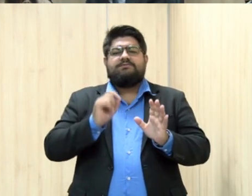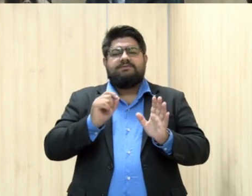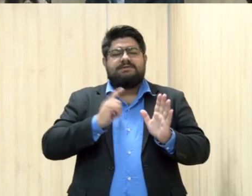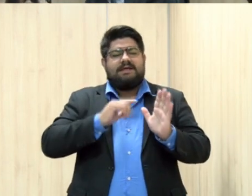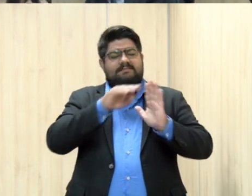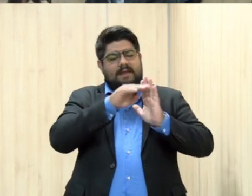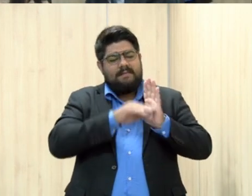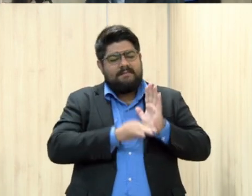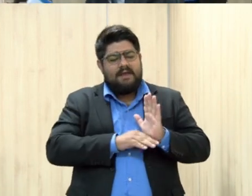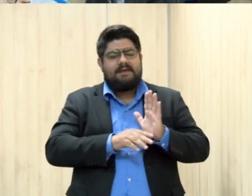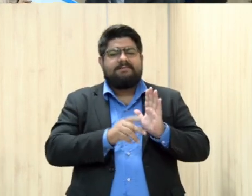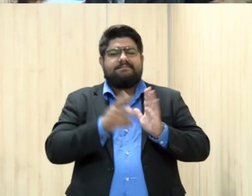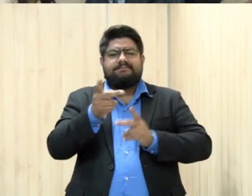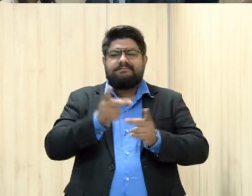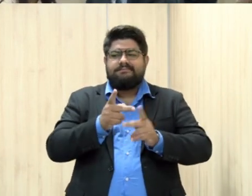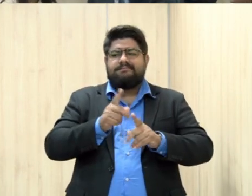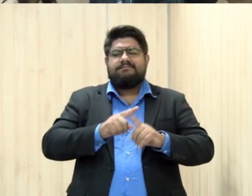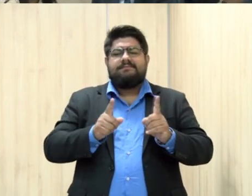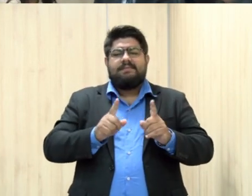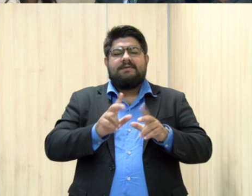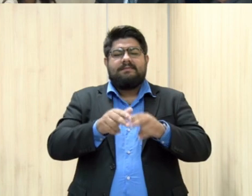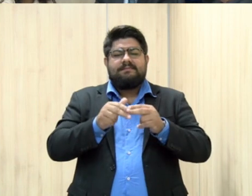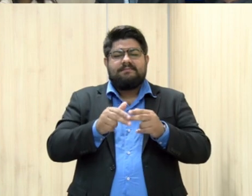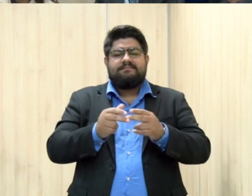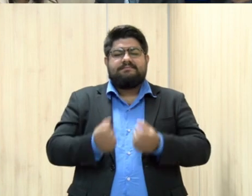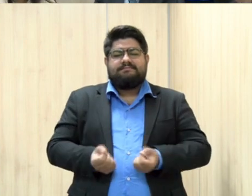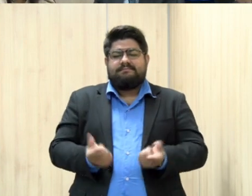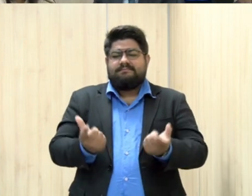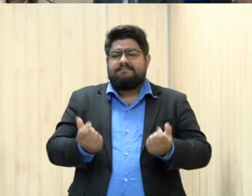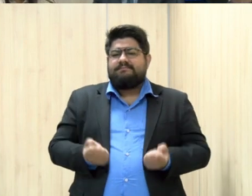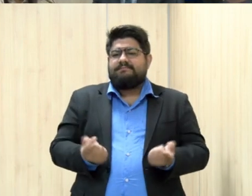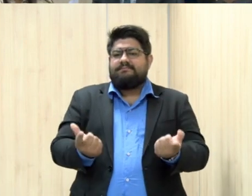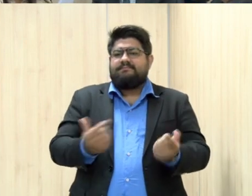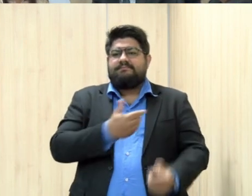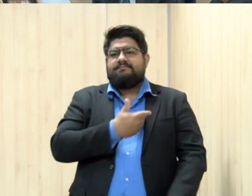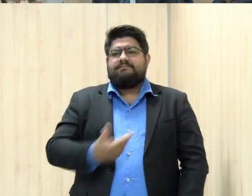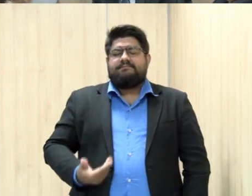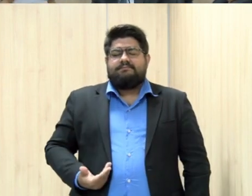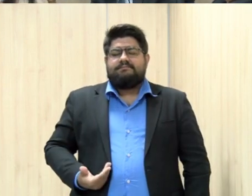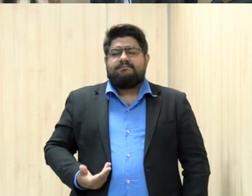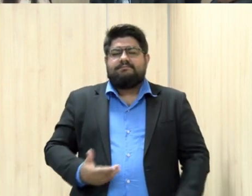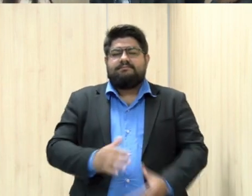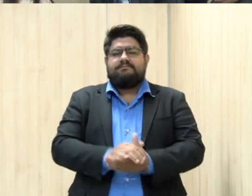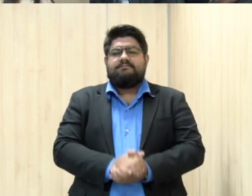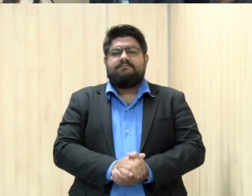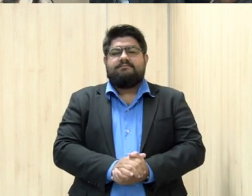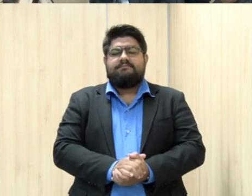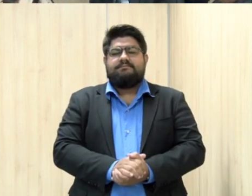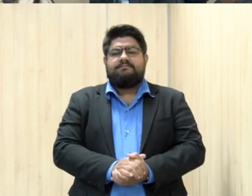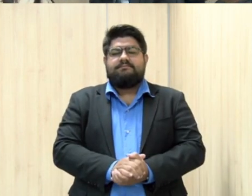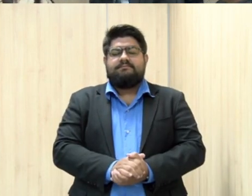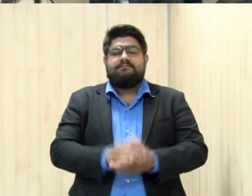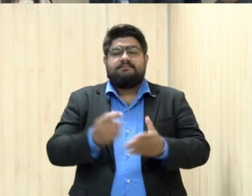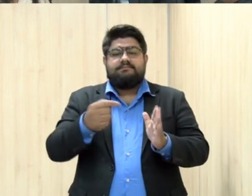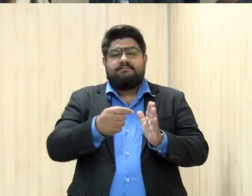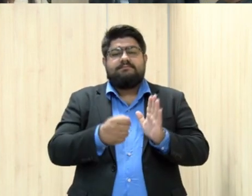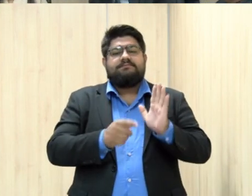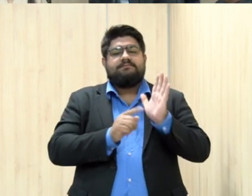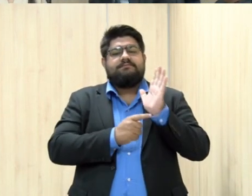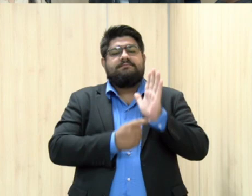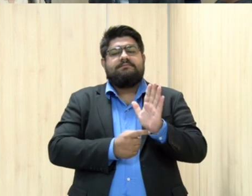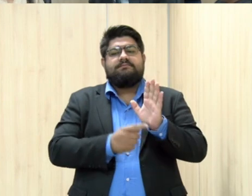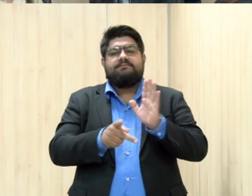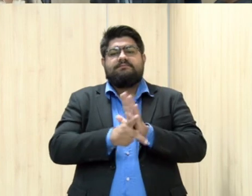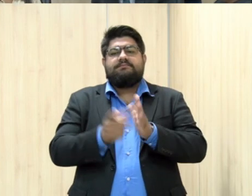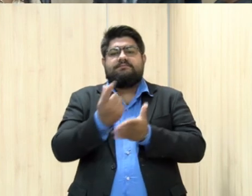do próprio projeto mas o tocante a criação de despesas tendo visto que não há aqui o apontamento da adotação